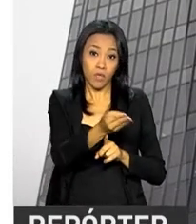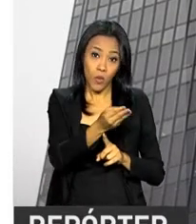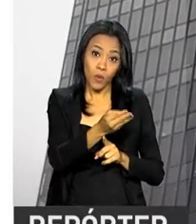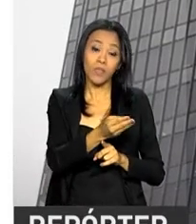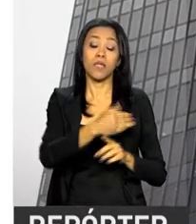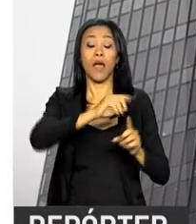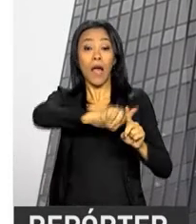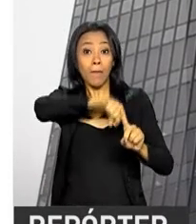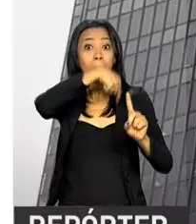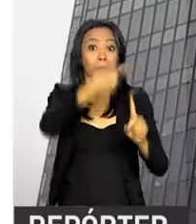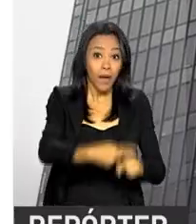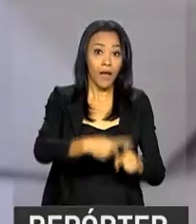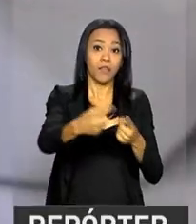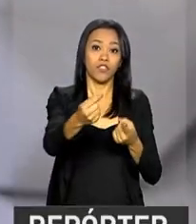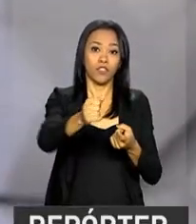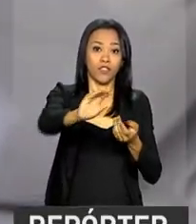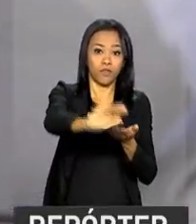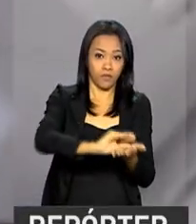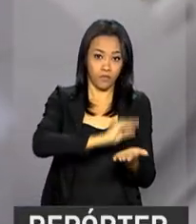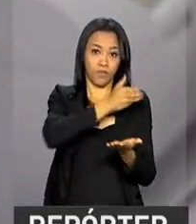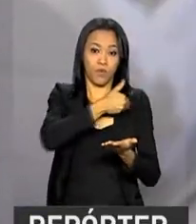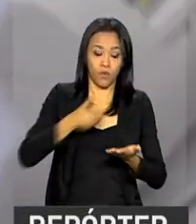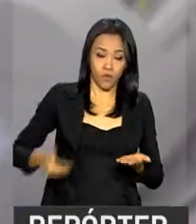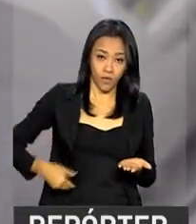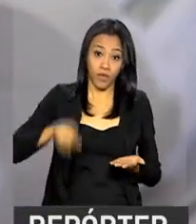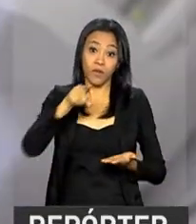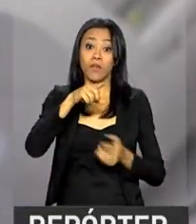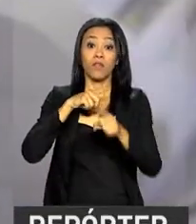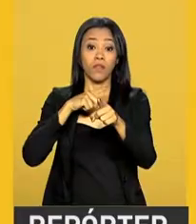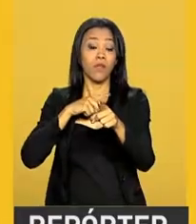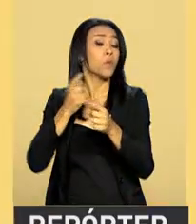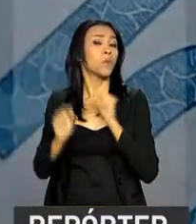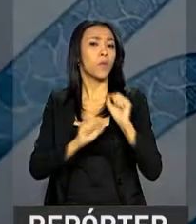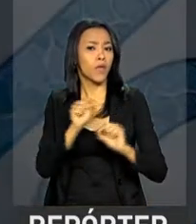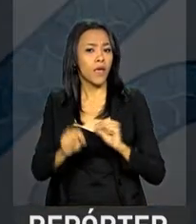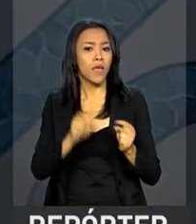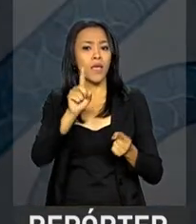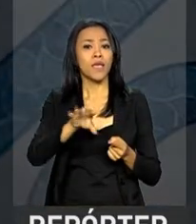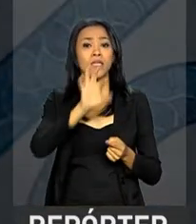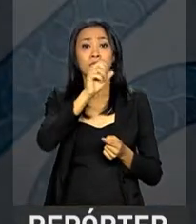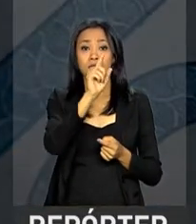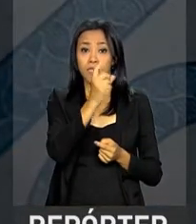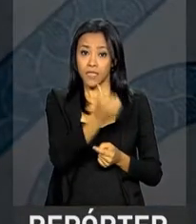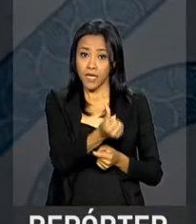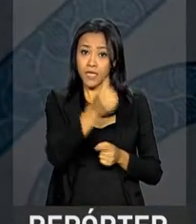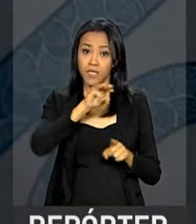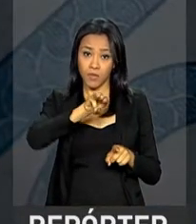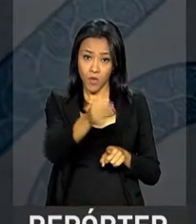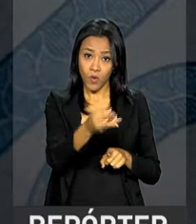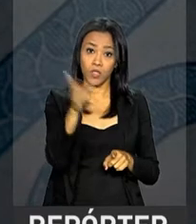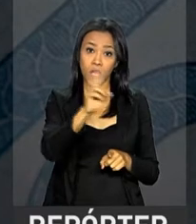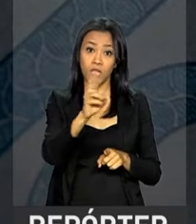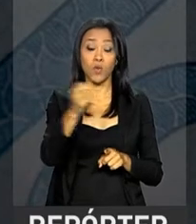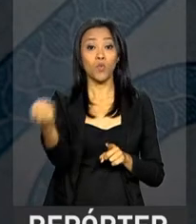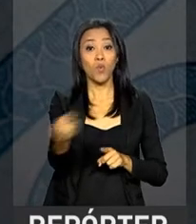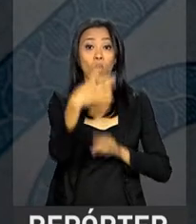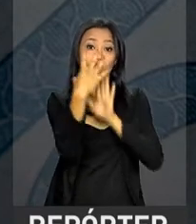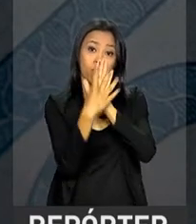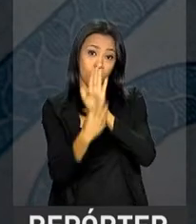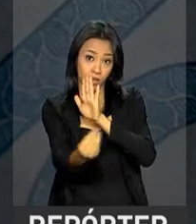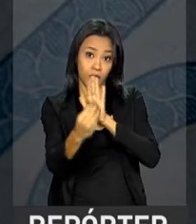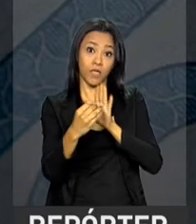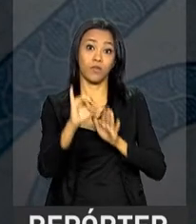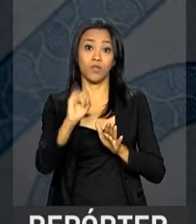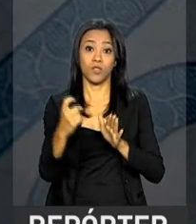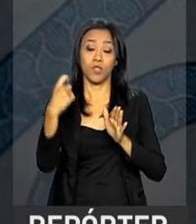mais para os cofres públicos. Entre esses ganhos estão os seguintes: são 6 bilhões de reais com um novo modelo de tributação